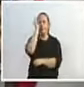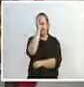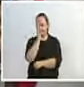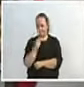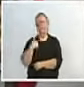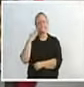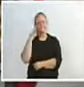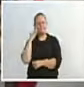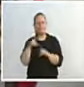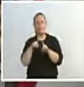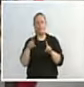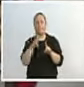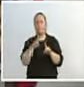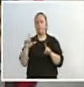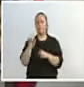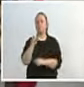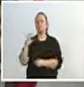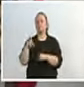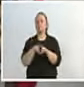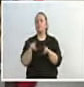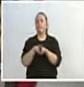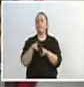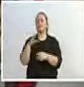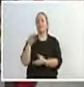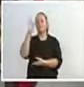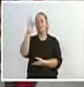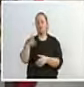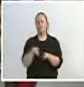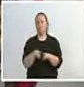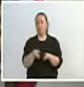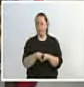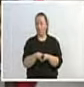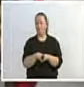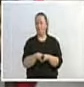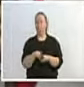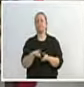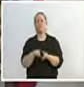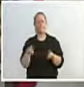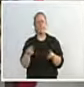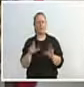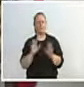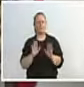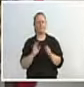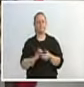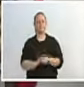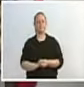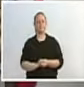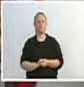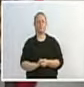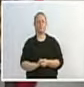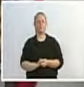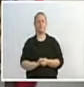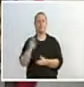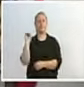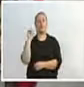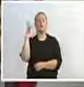foi assim, Santa Catarina foi assim, e o Brasil foi assim, nós tínhamos visto a realização de alguns ditos